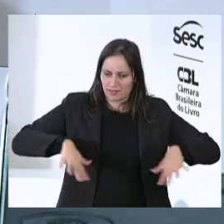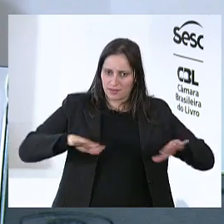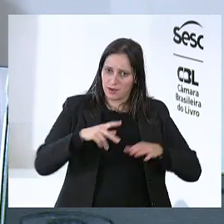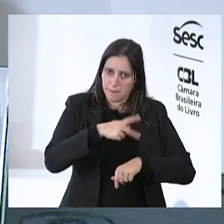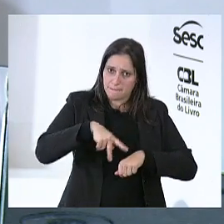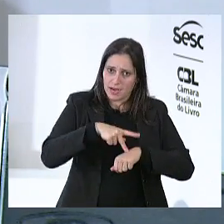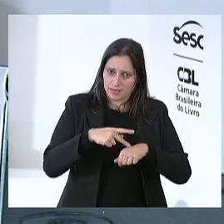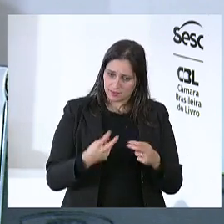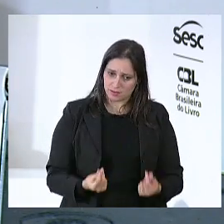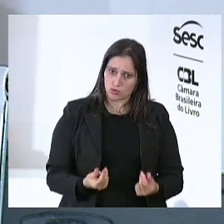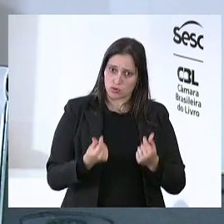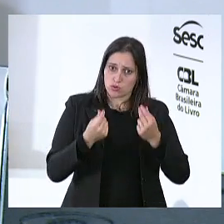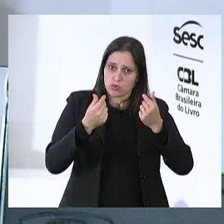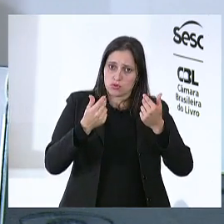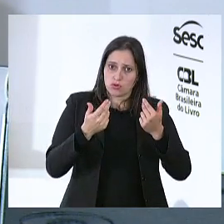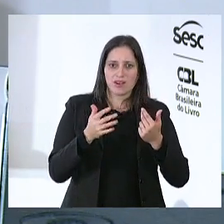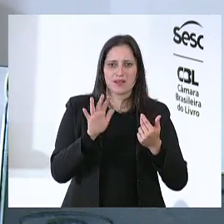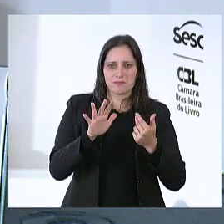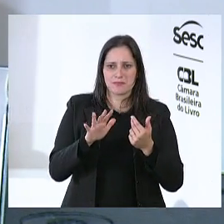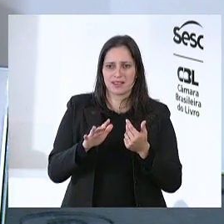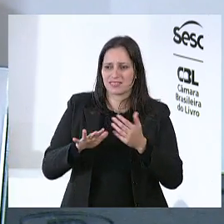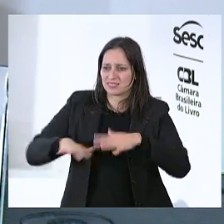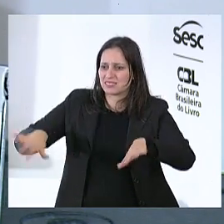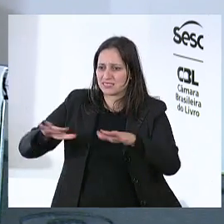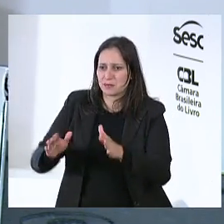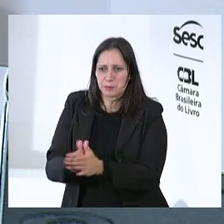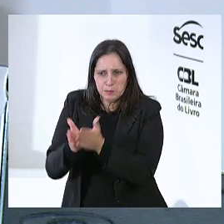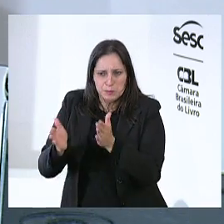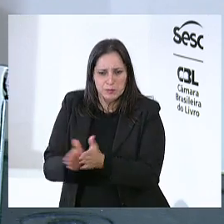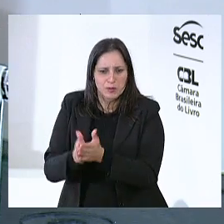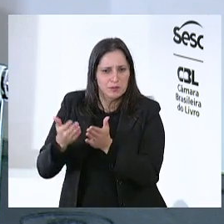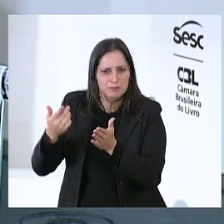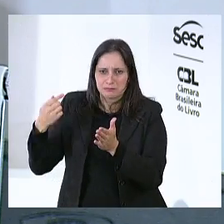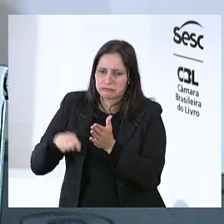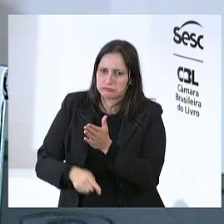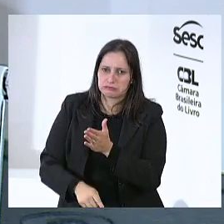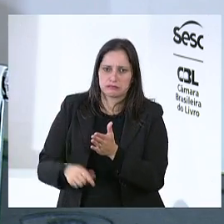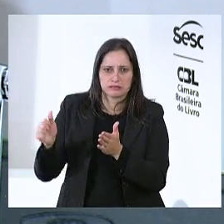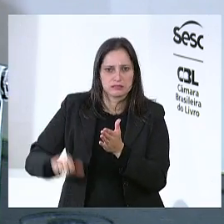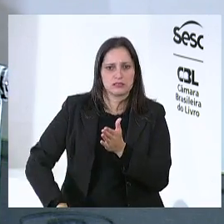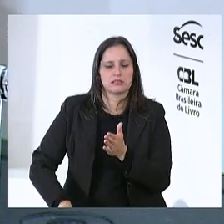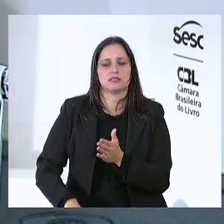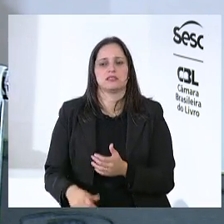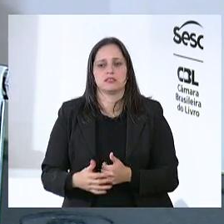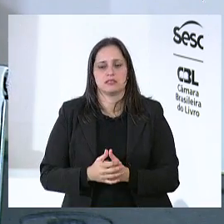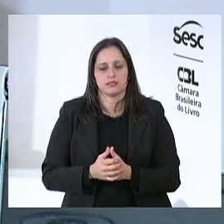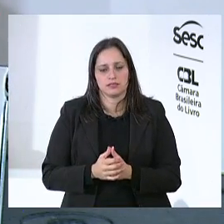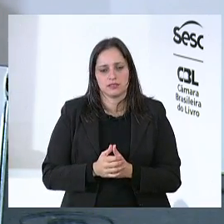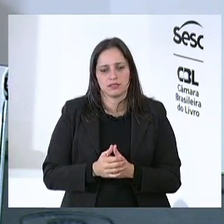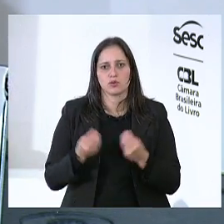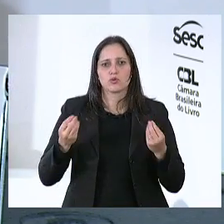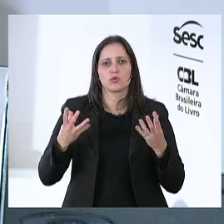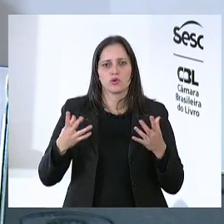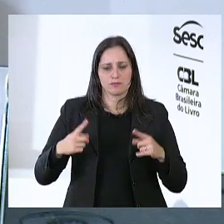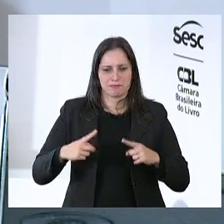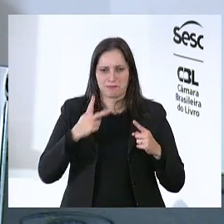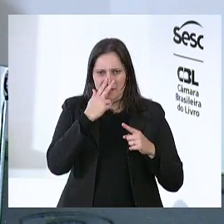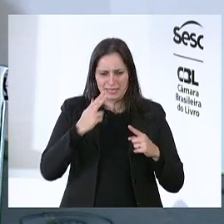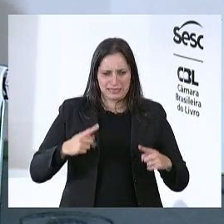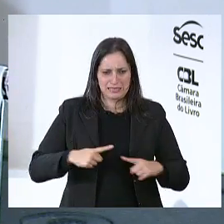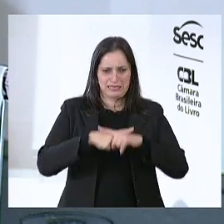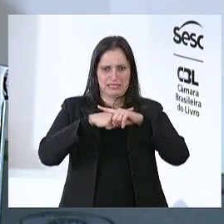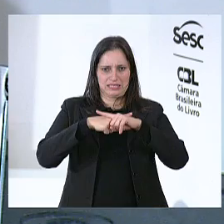Com gente tão boa, jogar essas pessoas umas contra as outras, né? E fazer. Porque não é só ditadura, e não